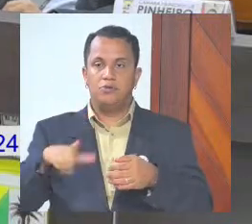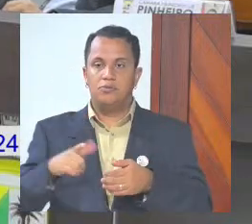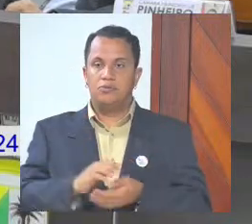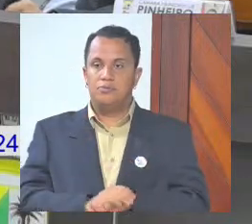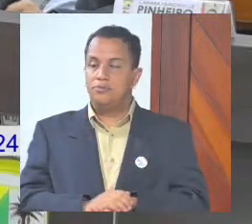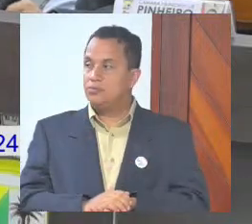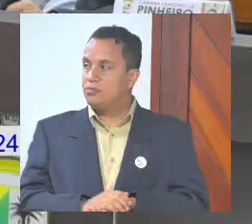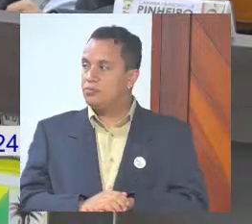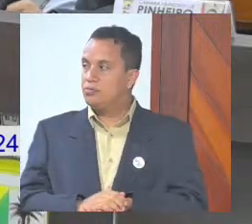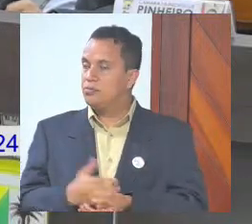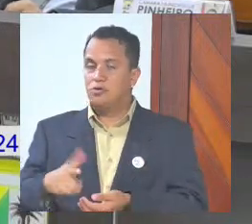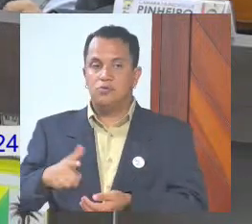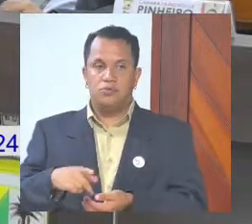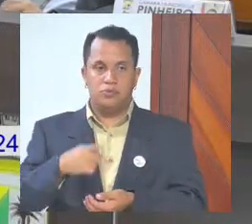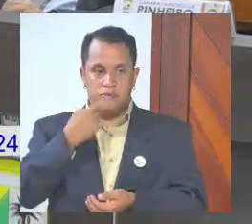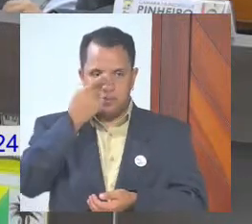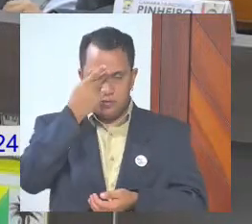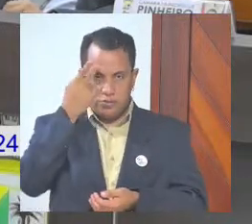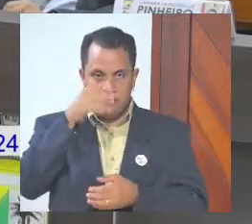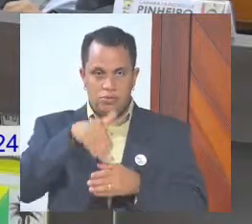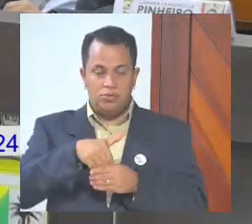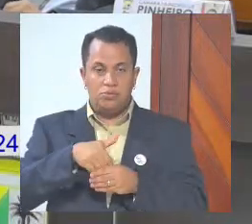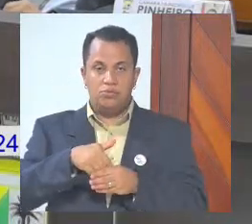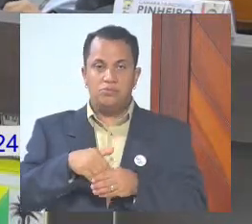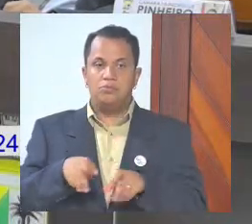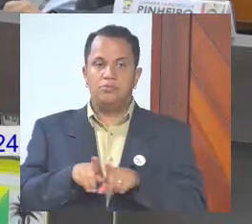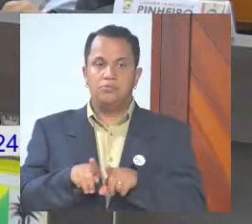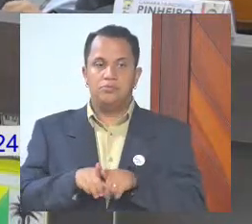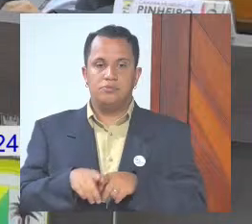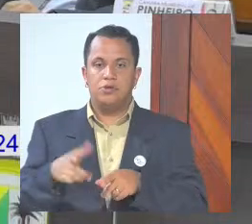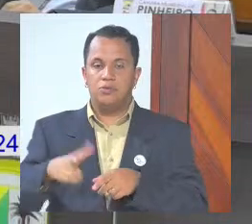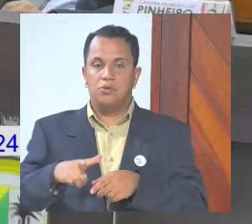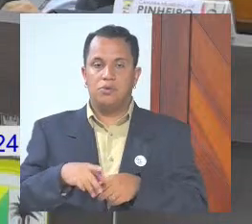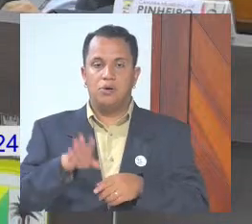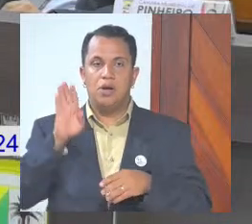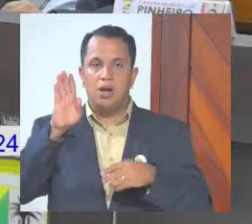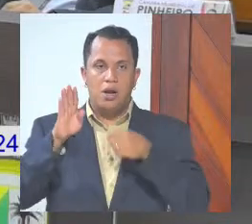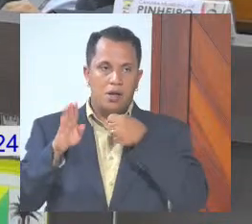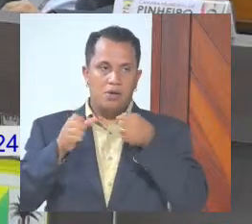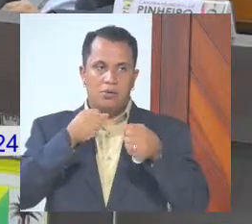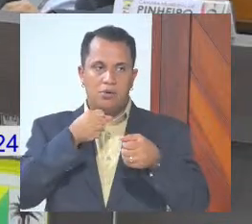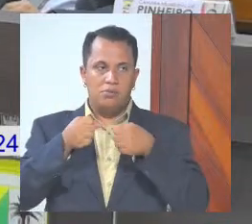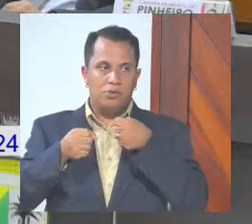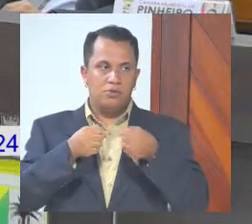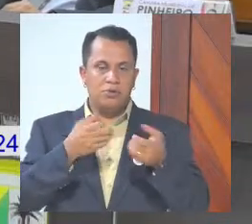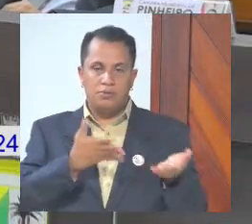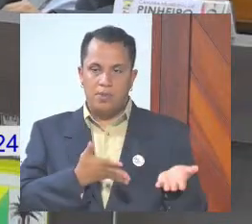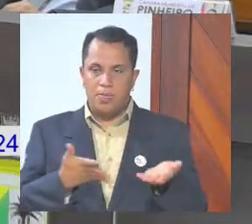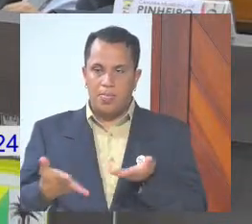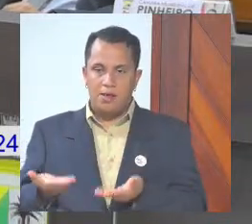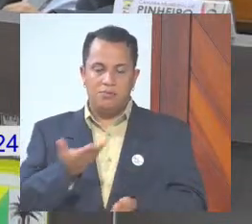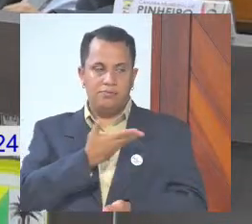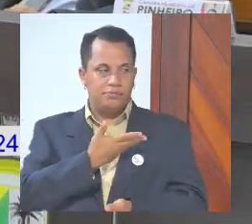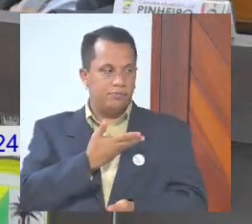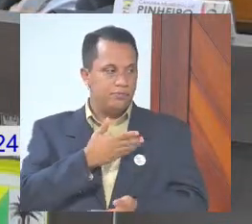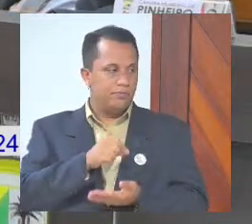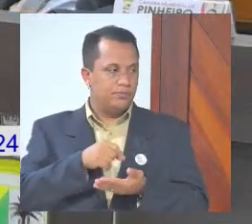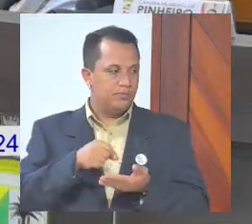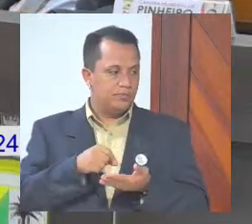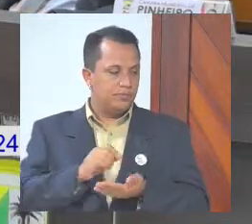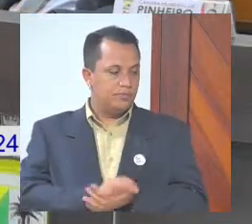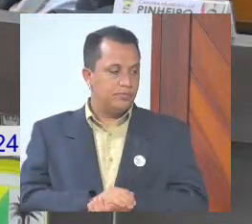pequeno expediente não tem nenhum vereador inscrito. No grande também não tem. Nós vamos logo convidar o nosso amigo que fez, se